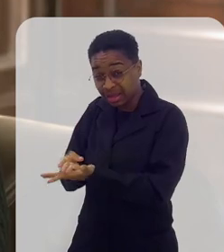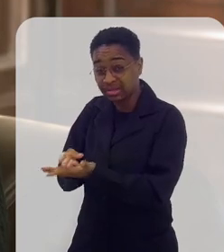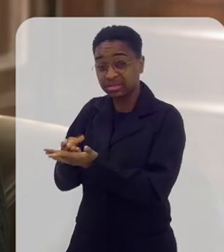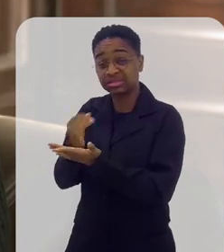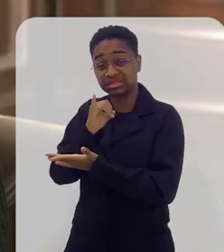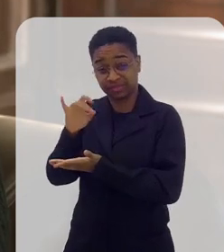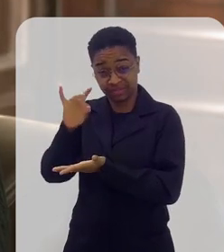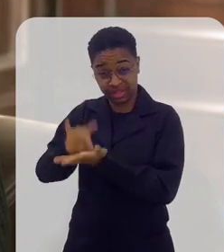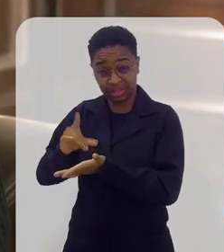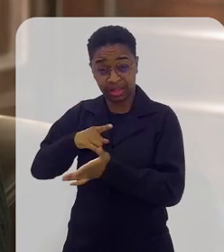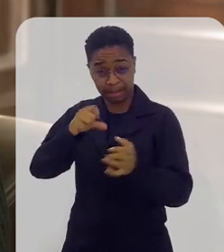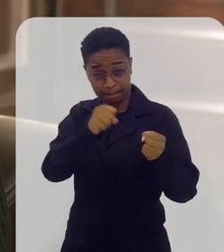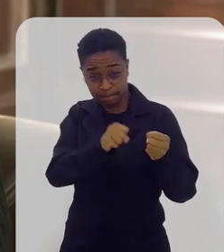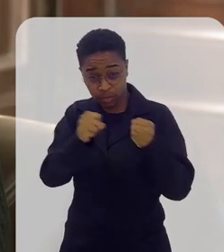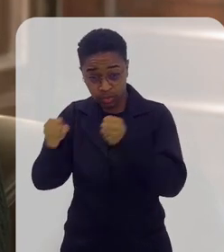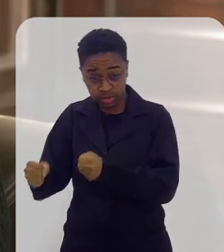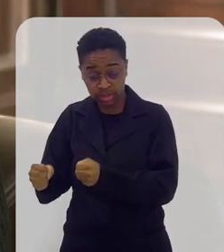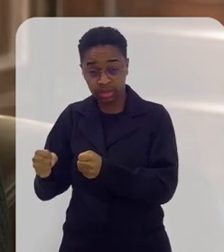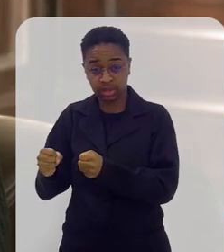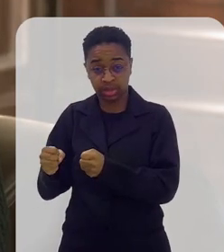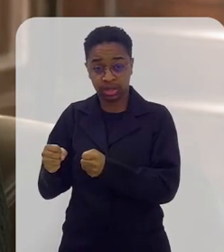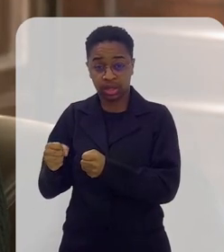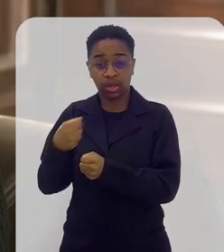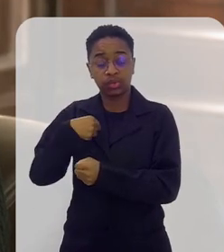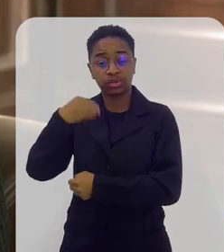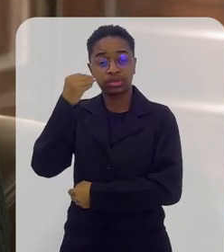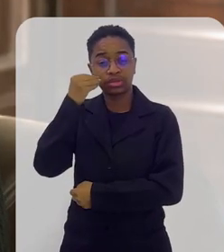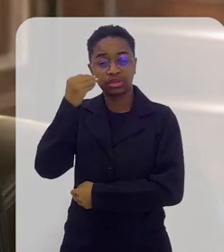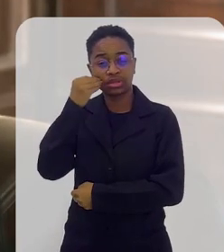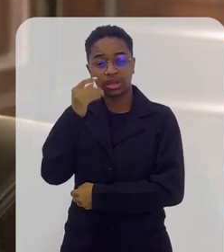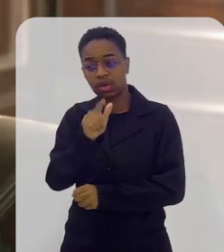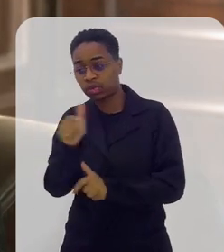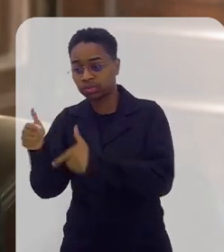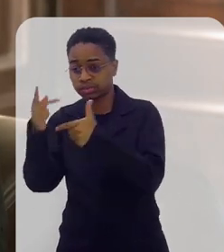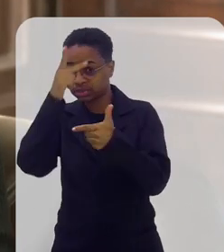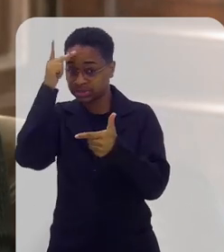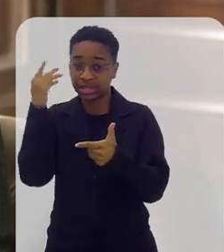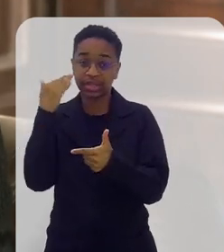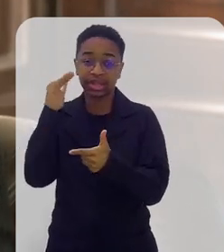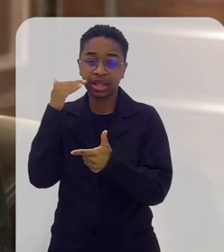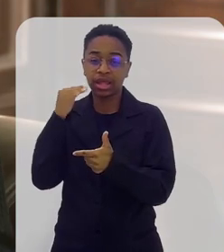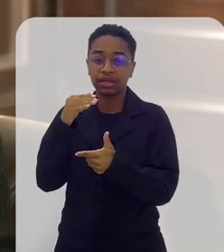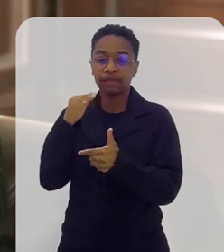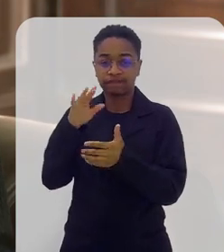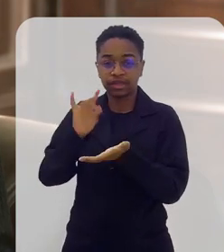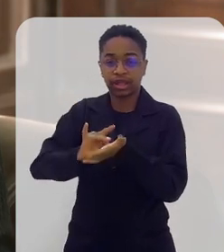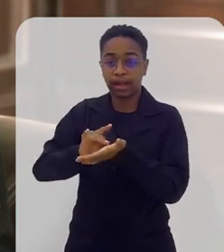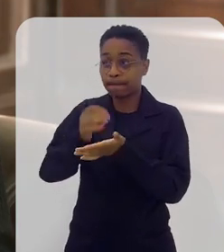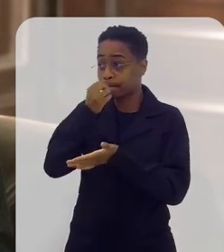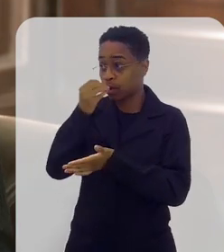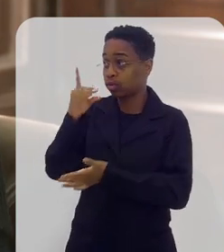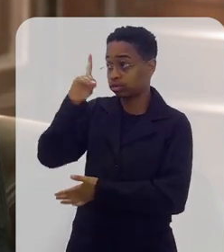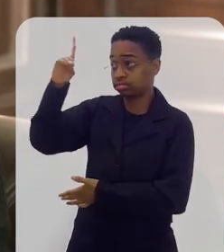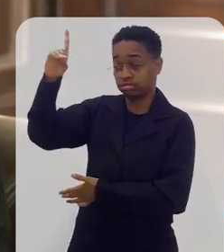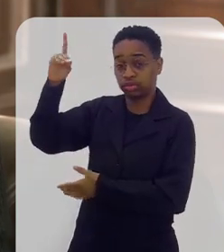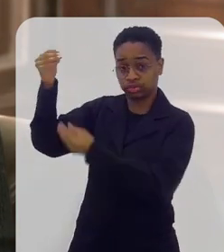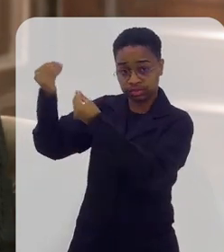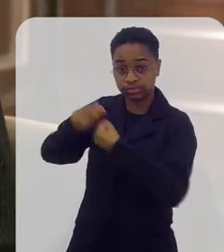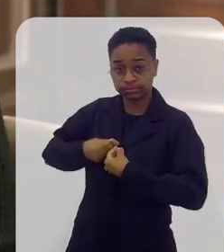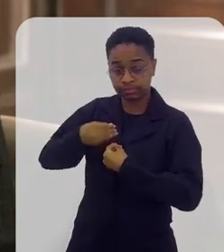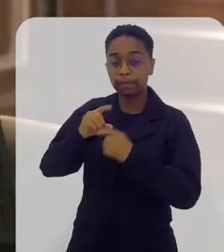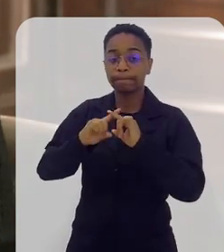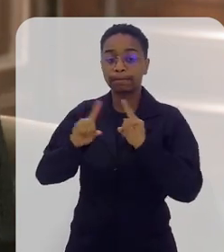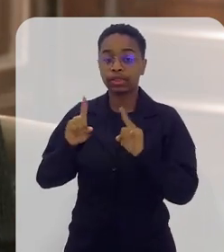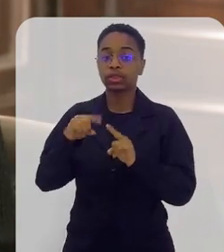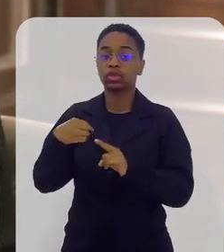eu tivesse o poder, eu faria com que entendessem que toda boa dádiva vem de Deus. Nós estudamos sim, mas muitas